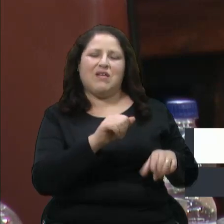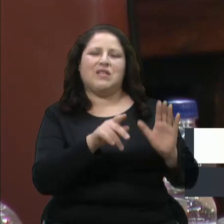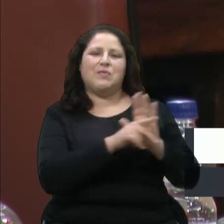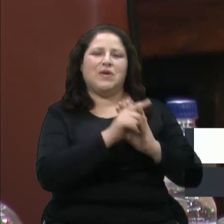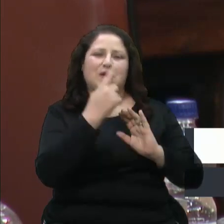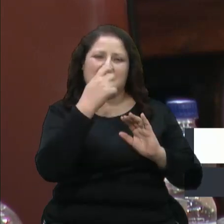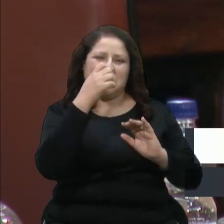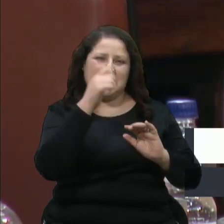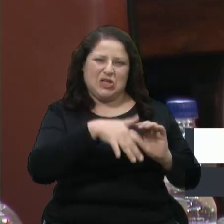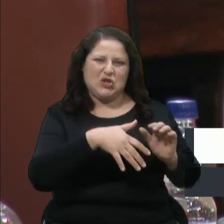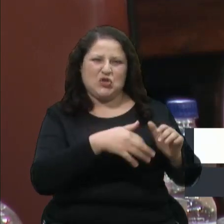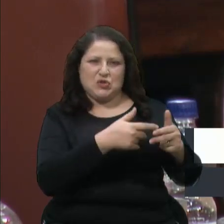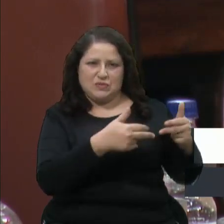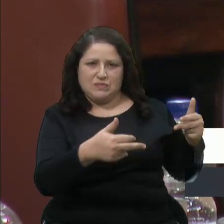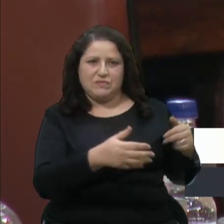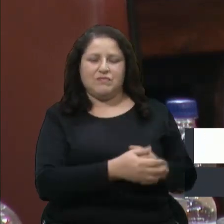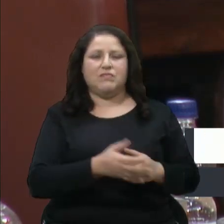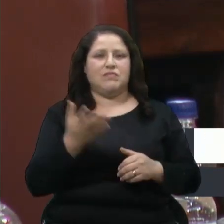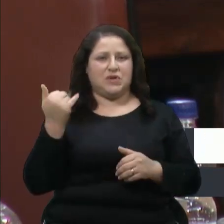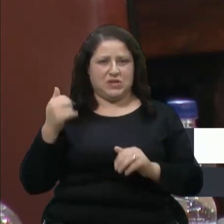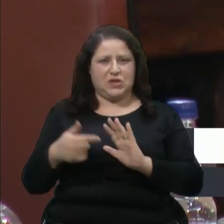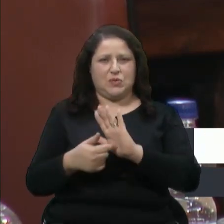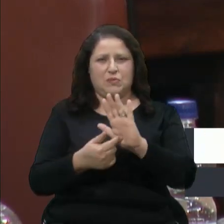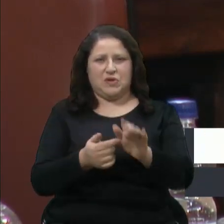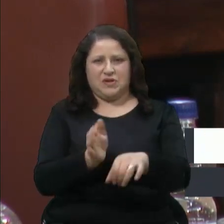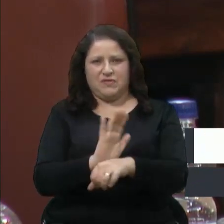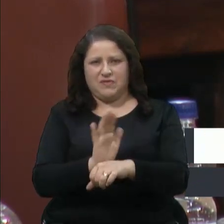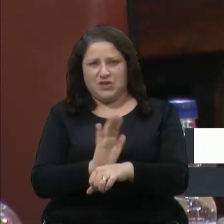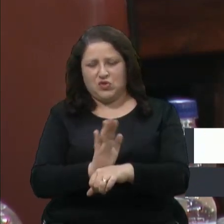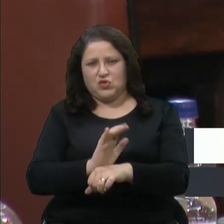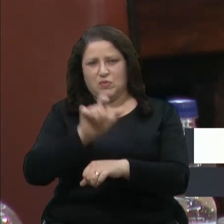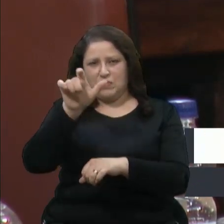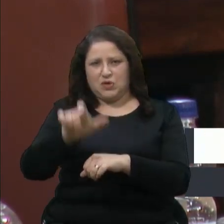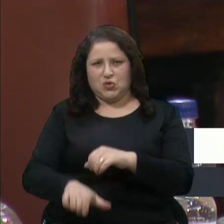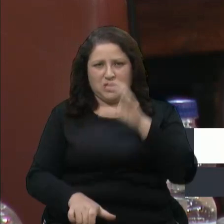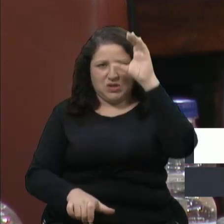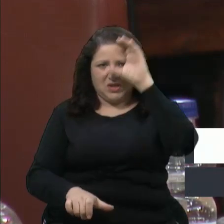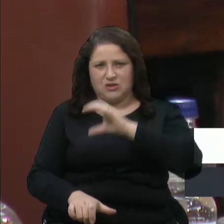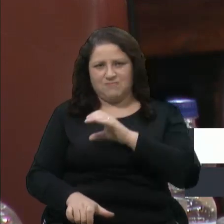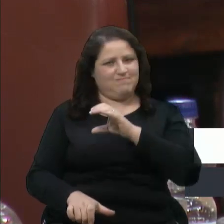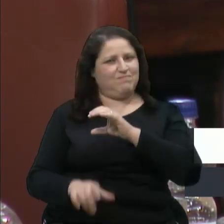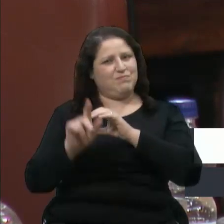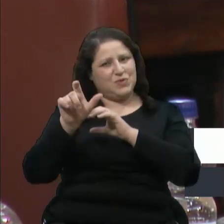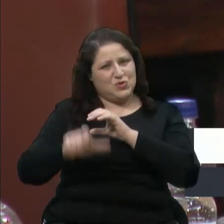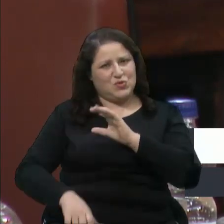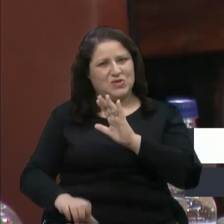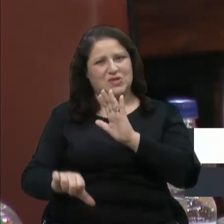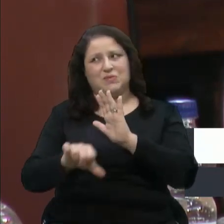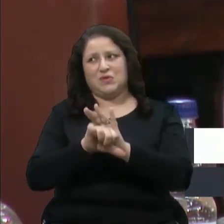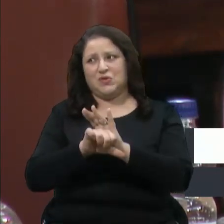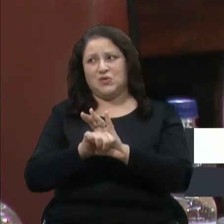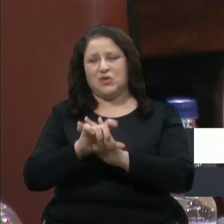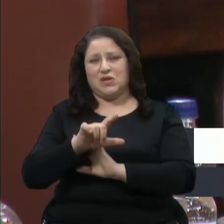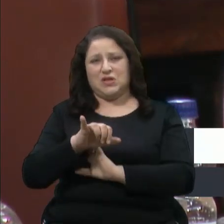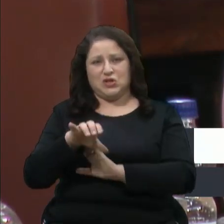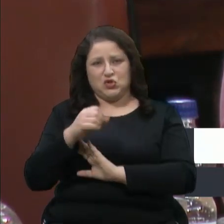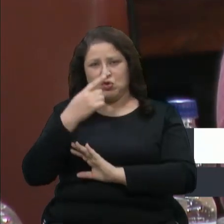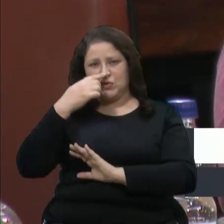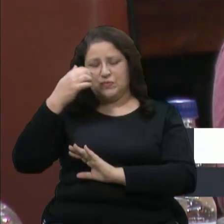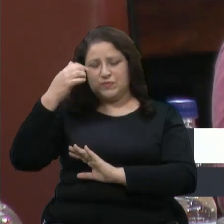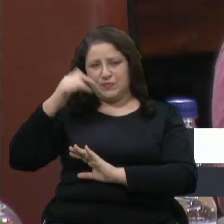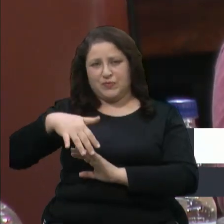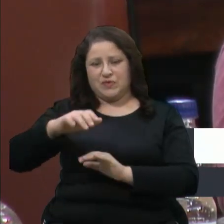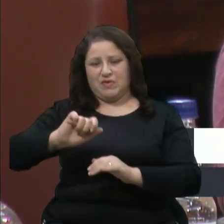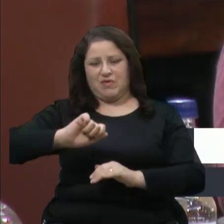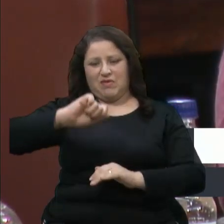no noticiário, nas redes sociais, de um cidadão, aquele nem é cidadão, aquele ali é um delinquente, tirando lixos, né?